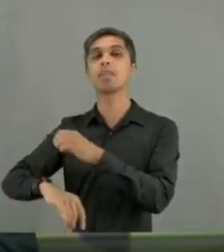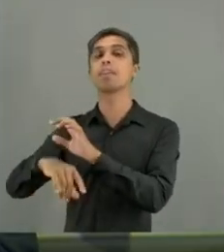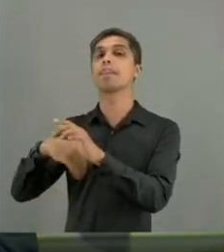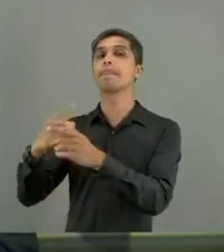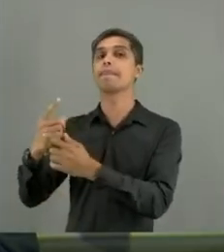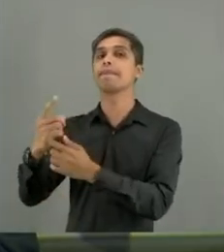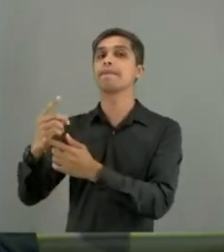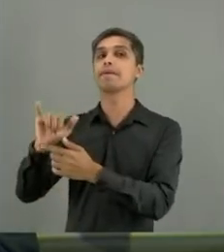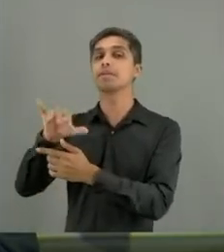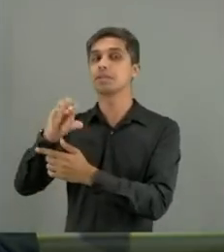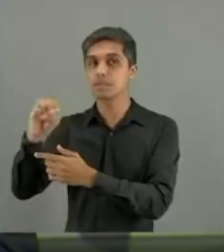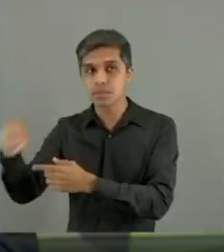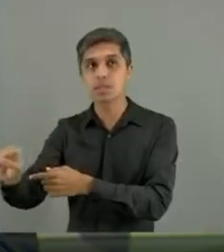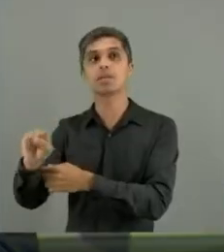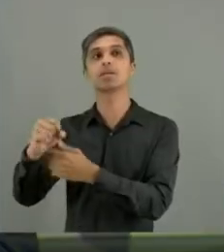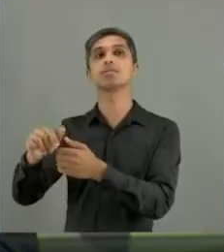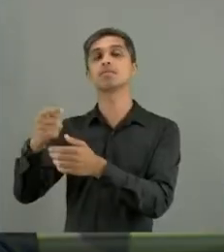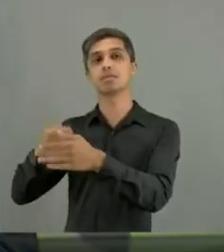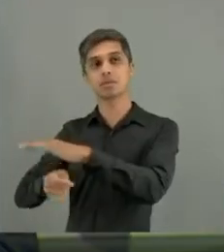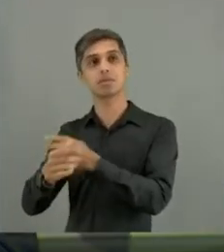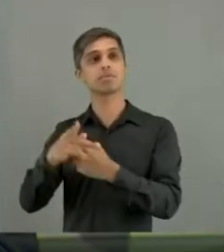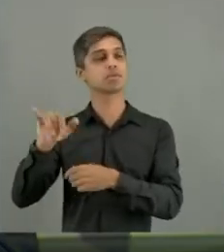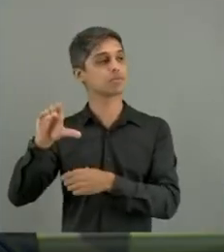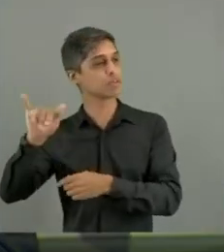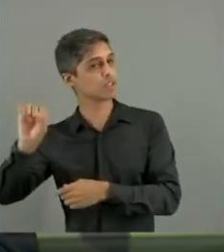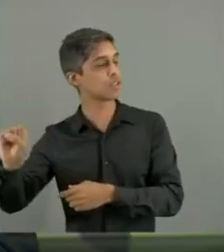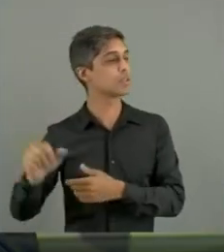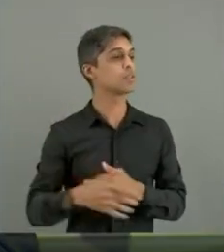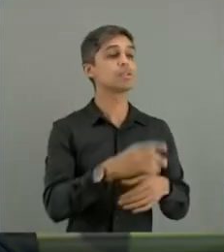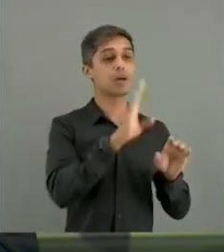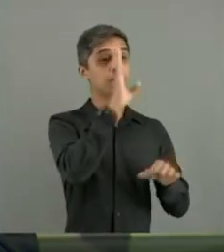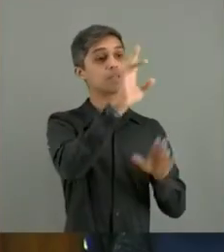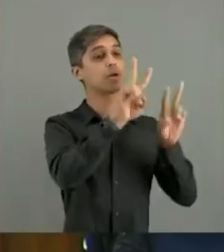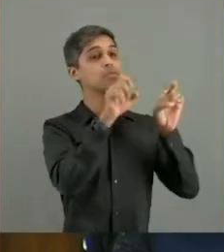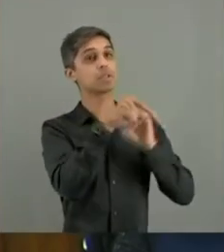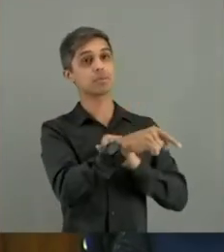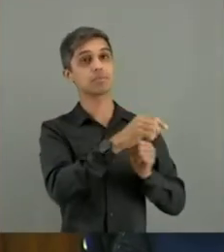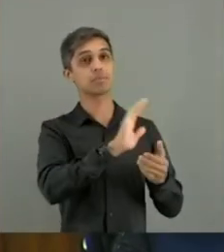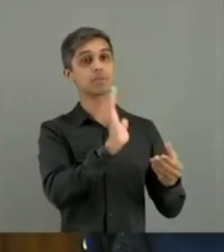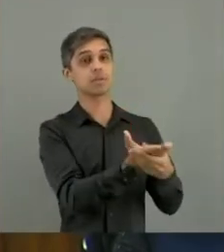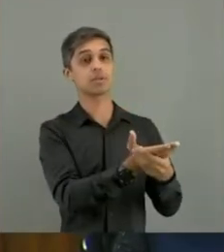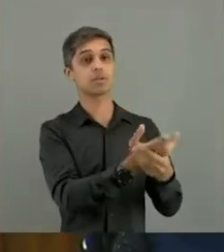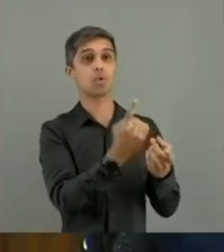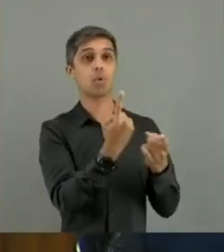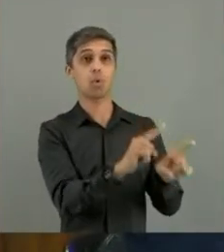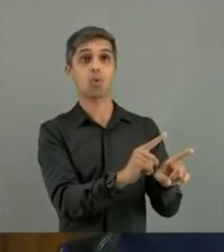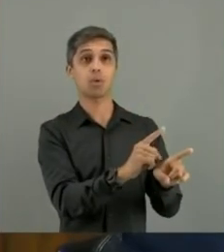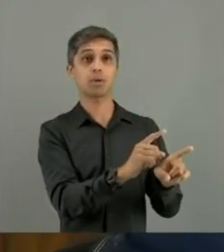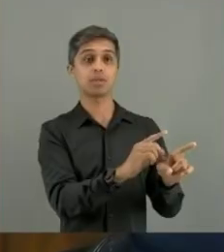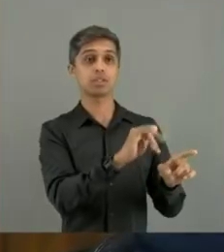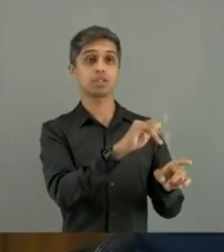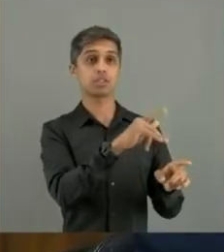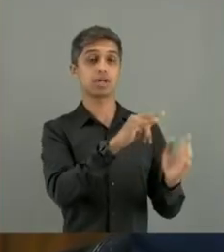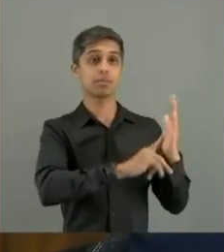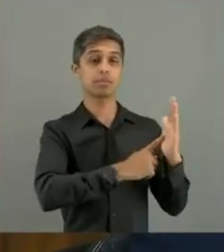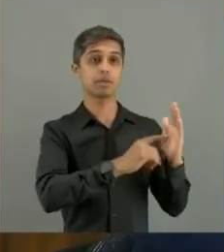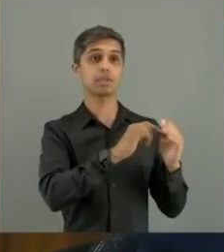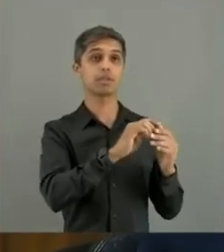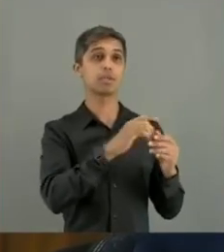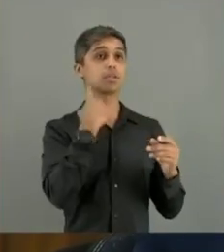de ICMS, Fundo de Garantia, PIS. Eu quero dizer à senhora que o principal assunto desse processo contra o SINDINAP, que foram advogados,